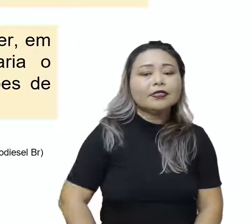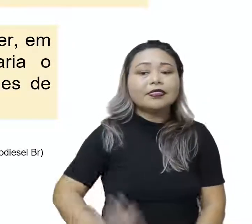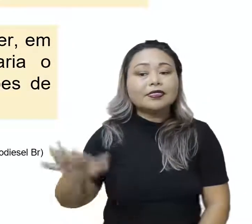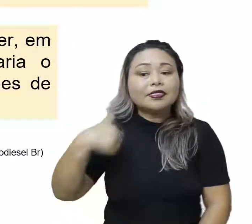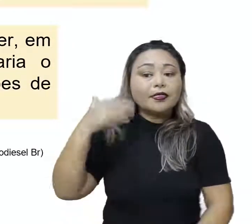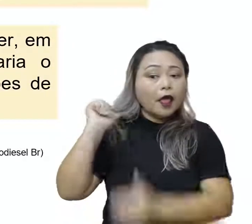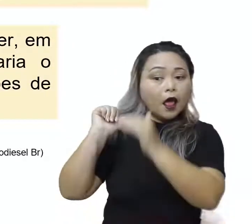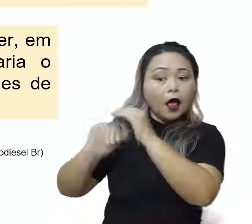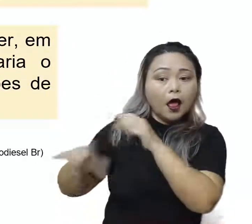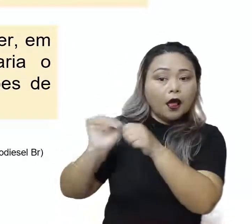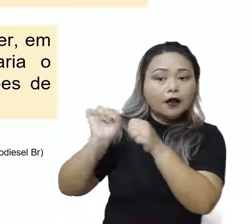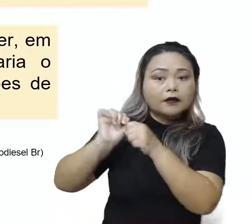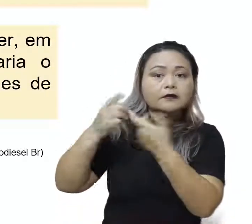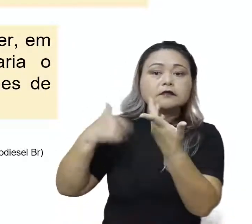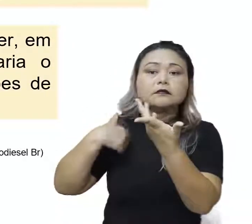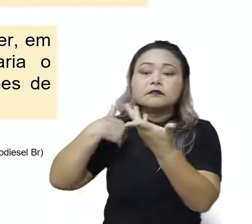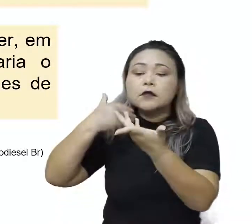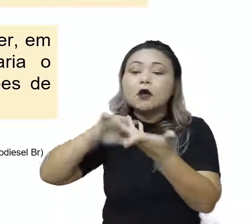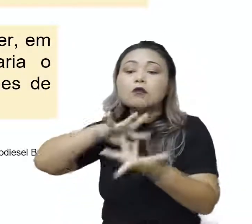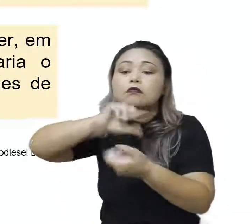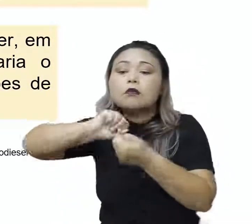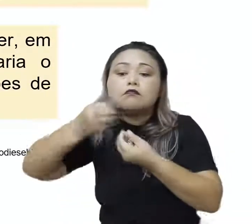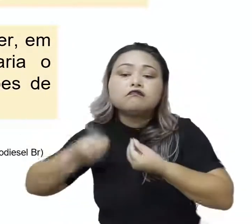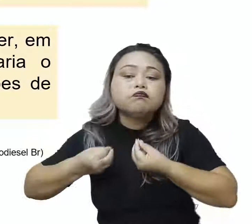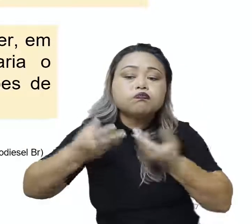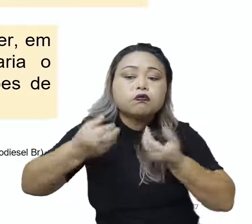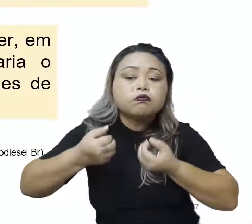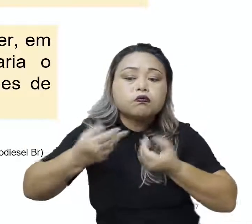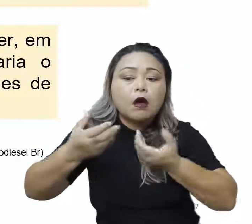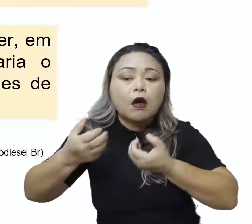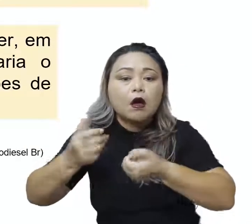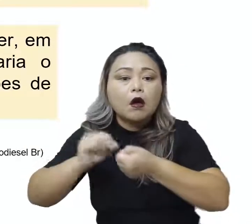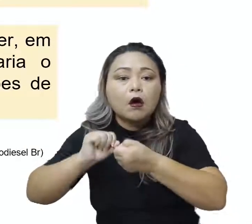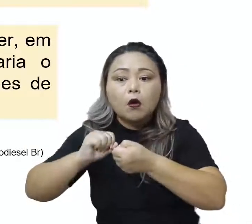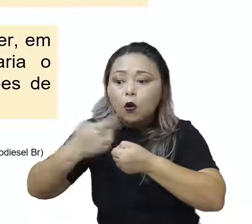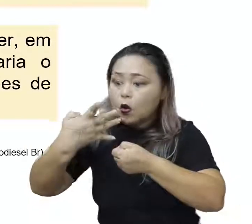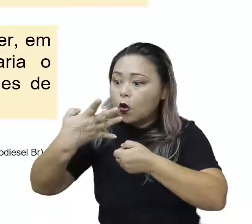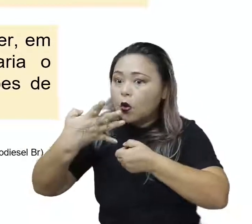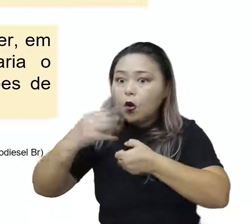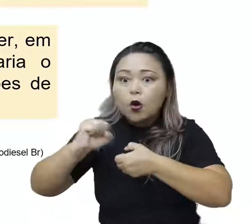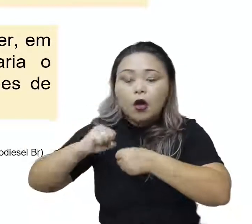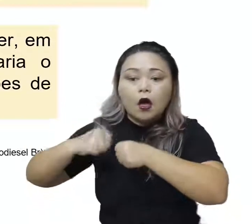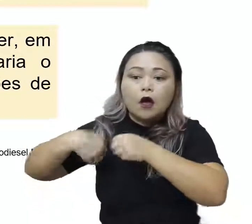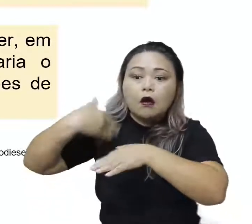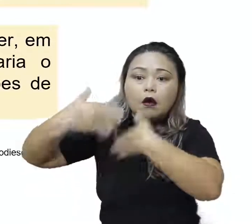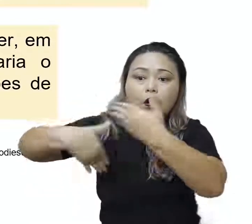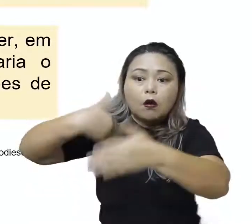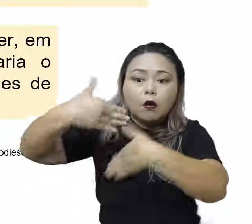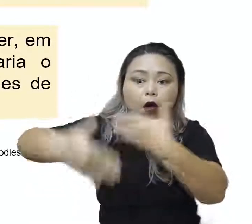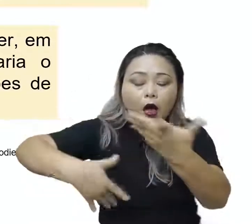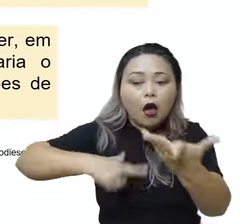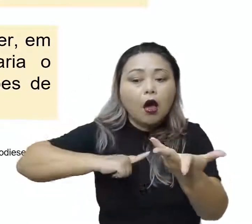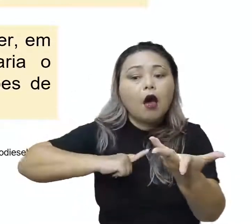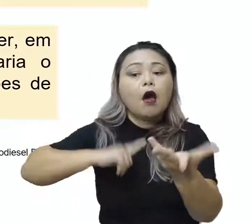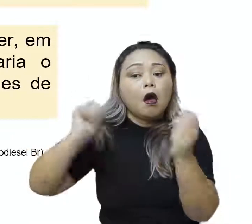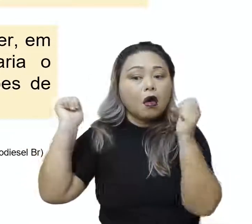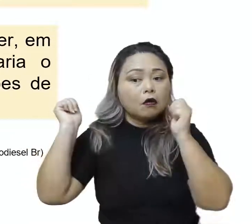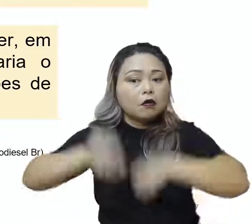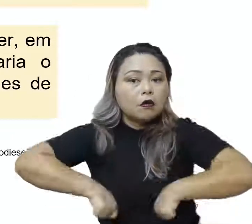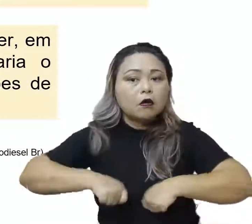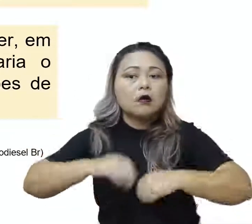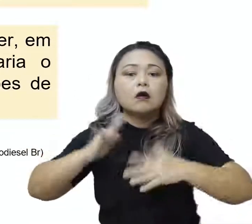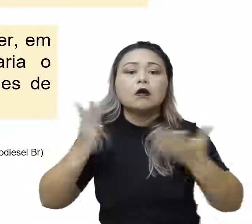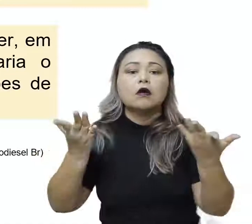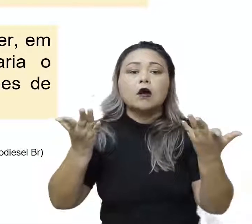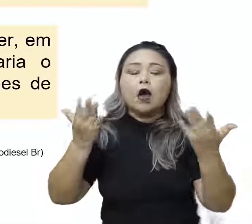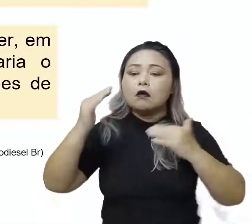Essas reservas permitem suprir a demanda mundial por 40 anos. 40 anos. Mantido